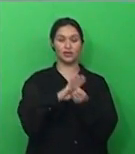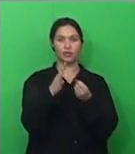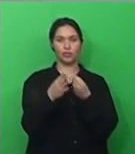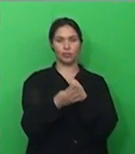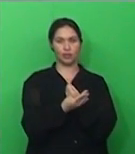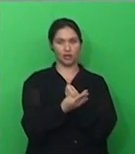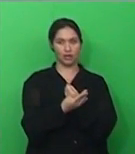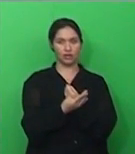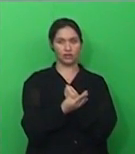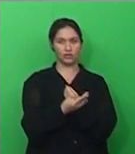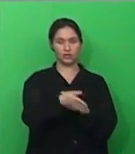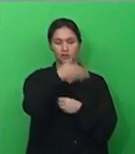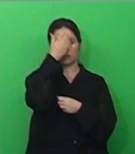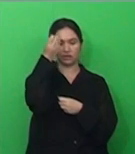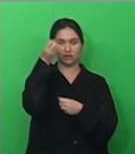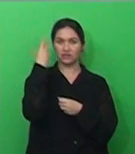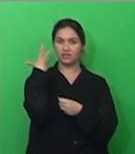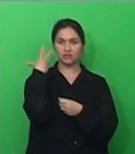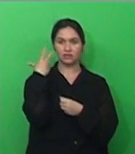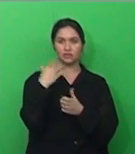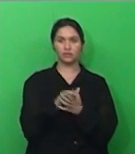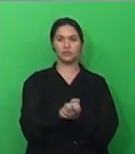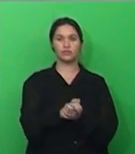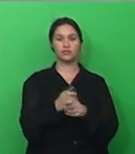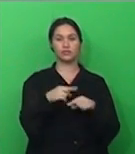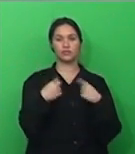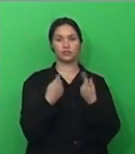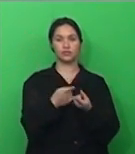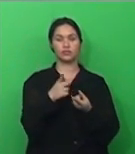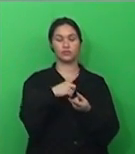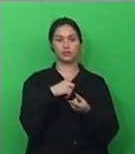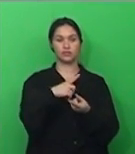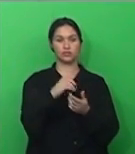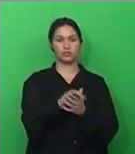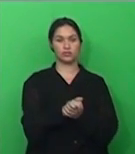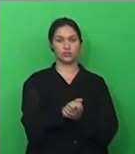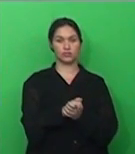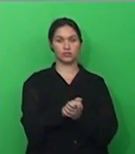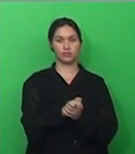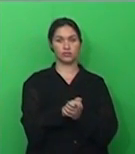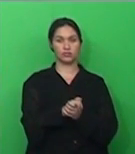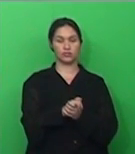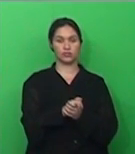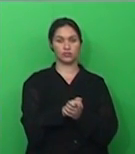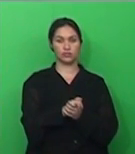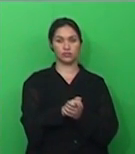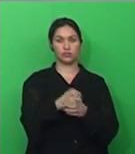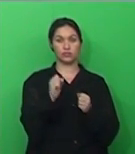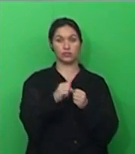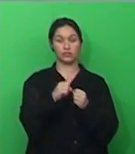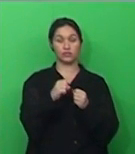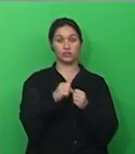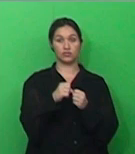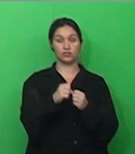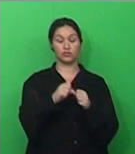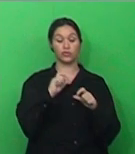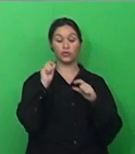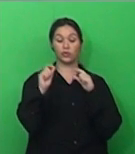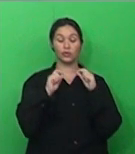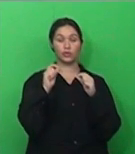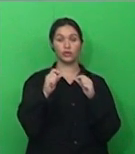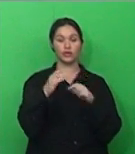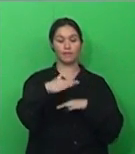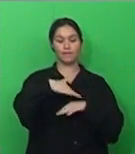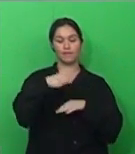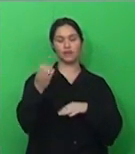adianta nós ficar aí tapando o sol com a peneira. Nós temos que direcionar, sim, para aqueles casos que são prioritários. São casos